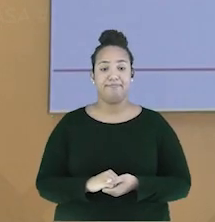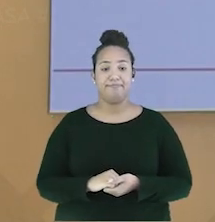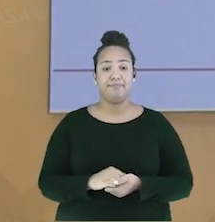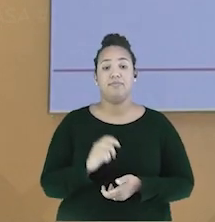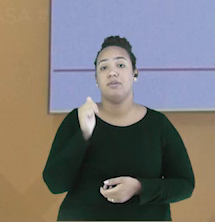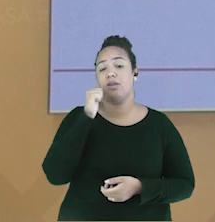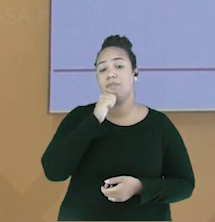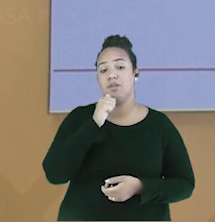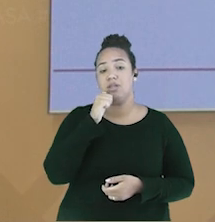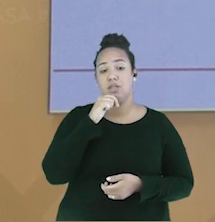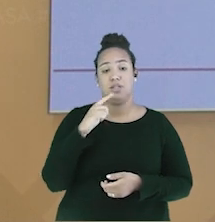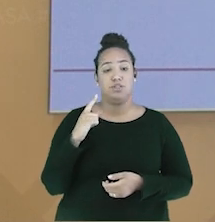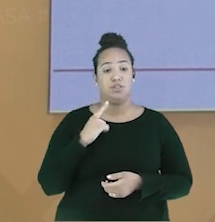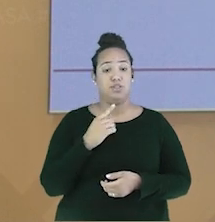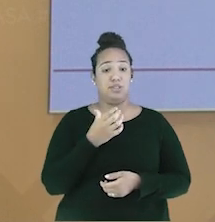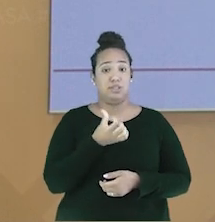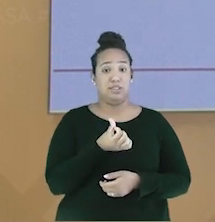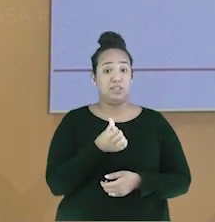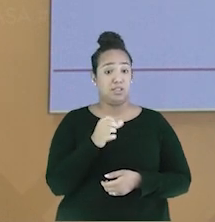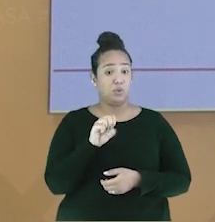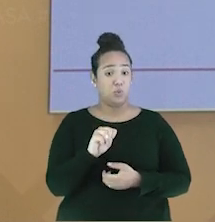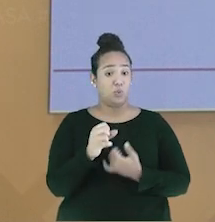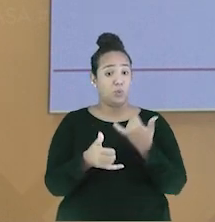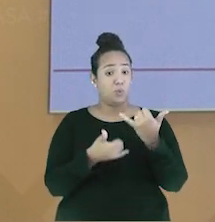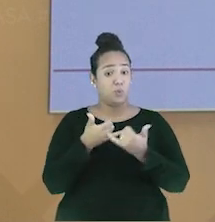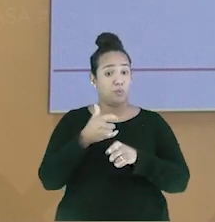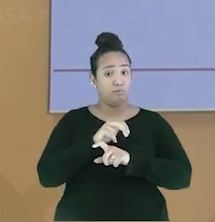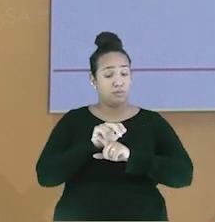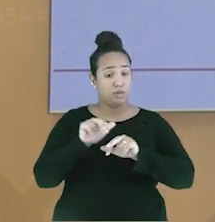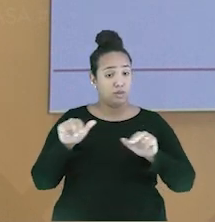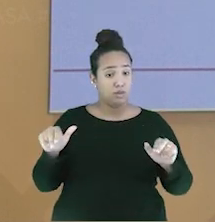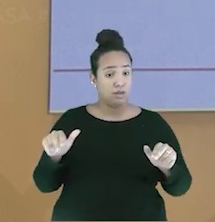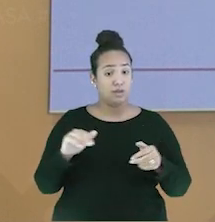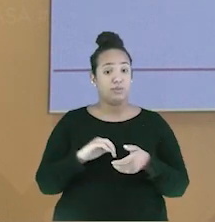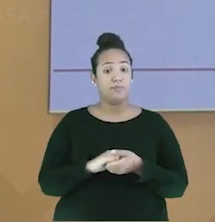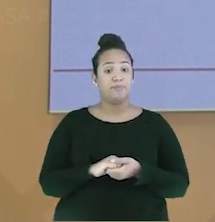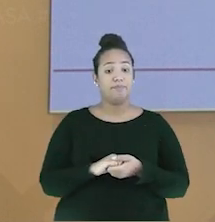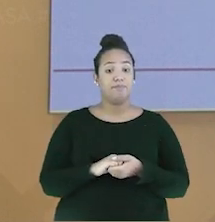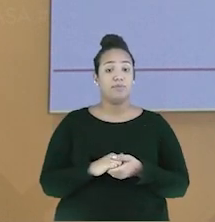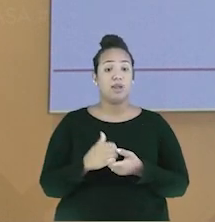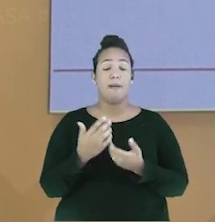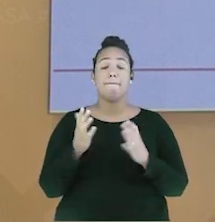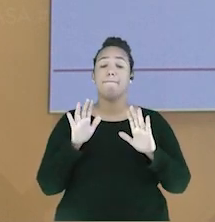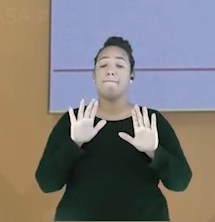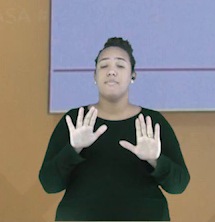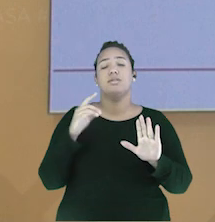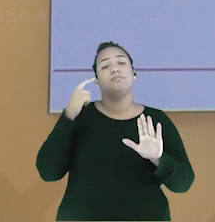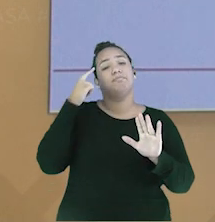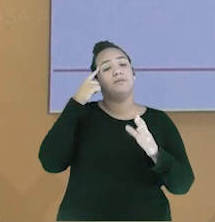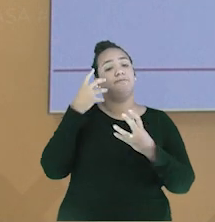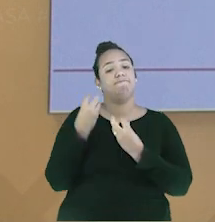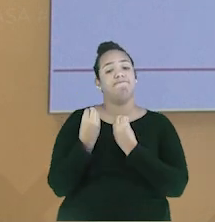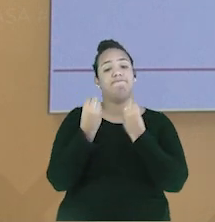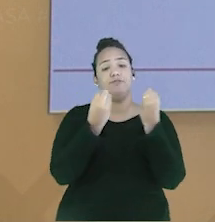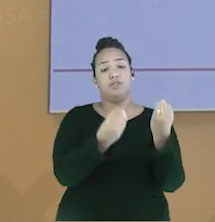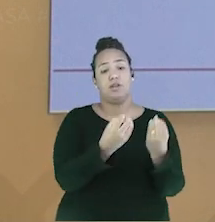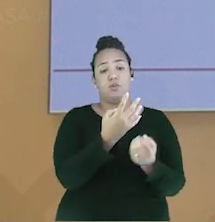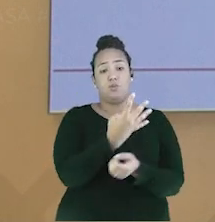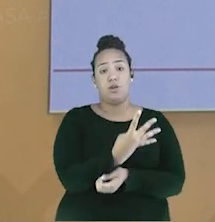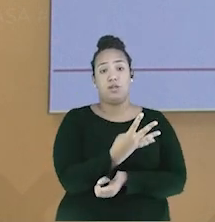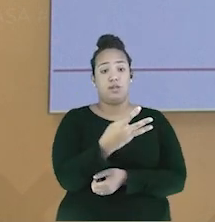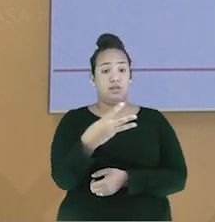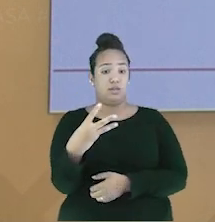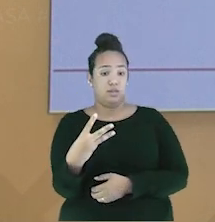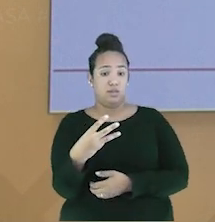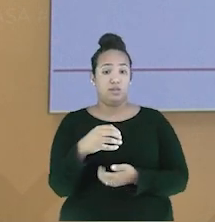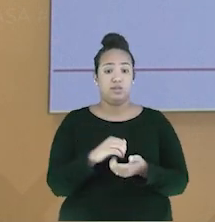Ellen tinha 68 brinquedos. Ela resolveu doar 43 brinquedos para